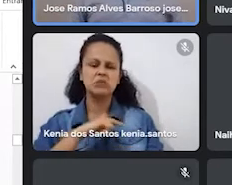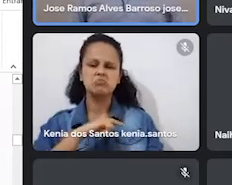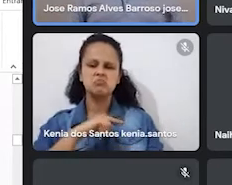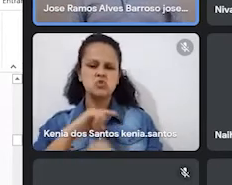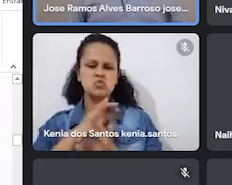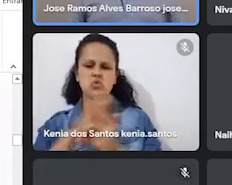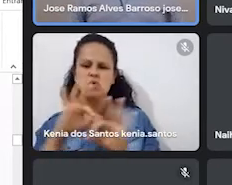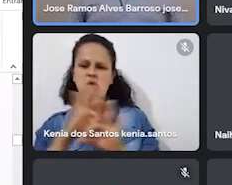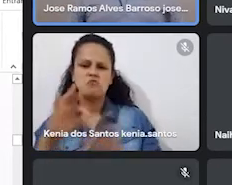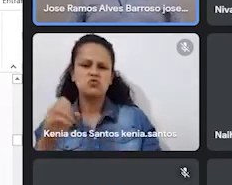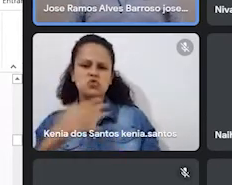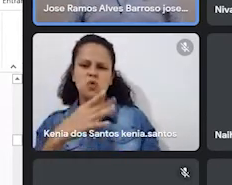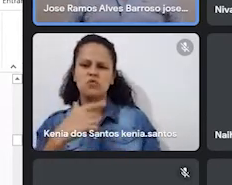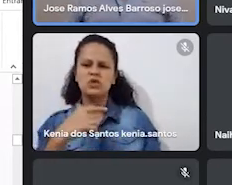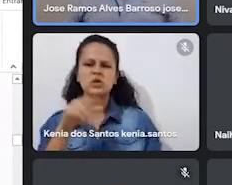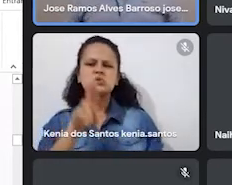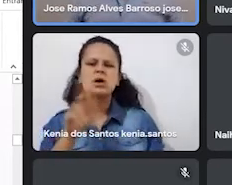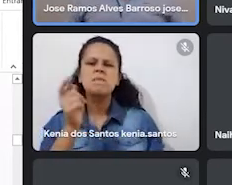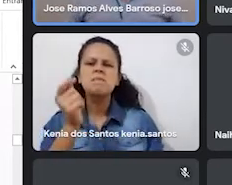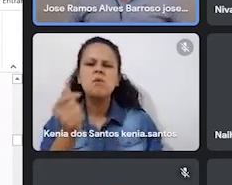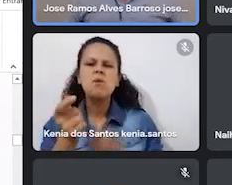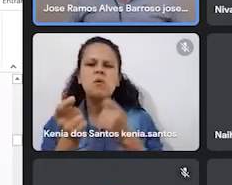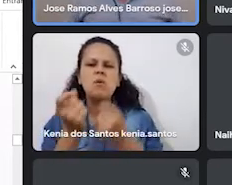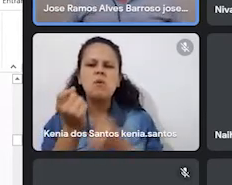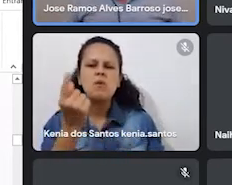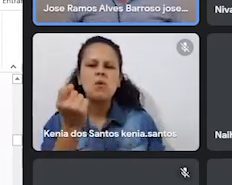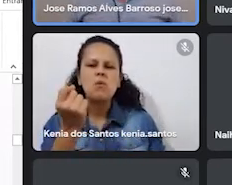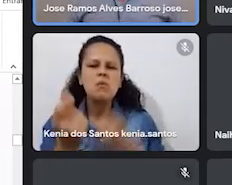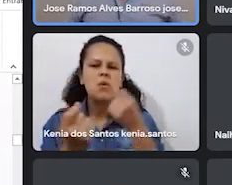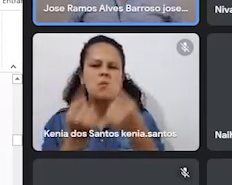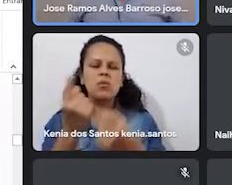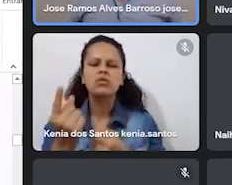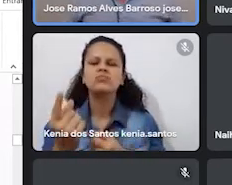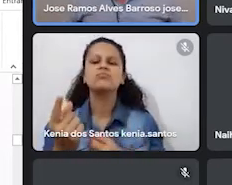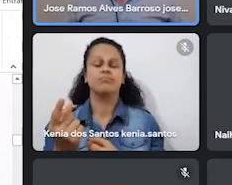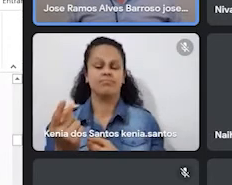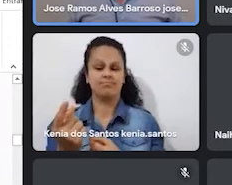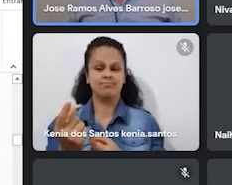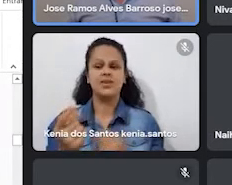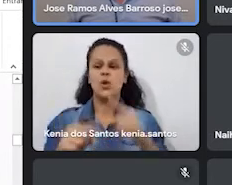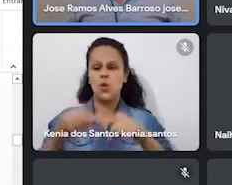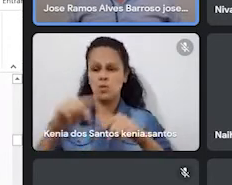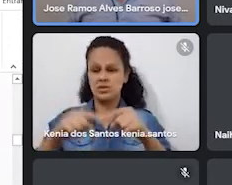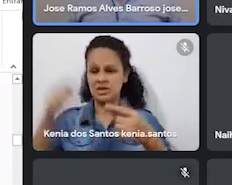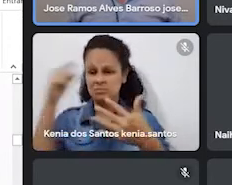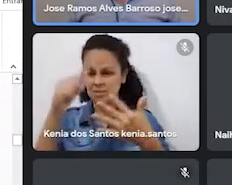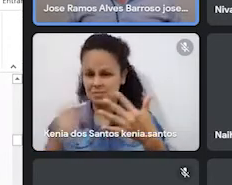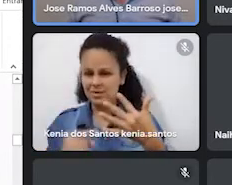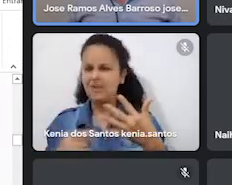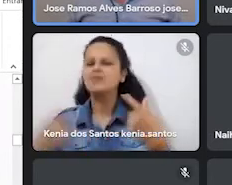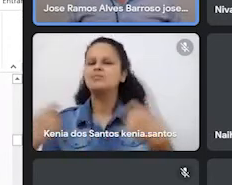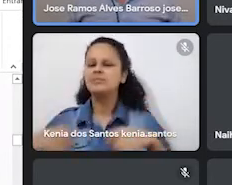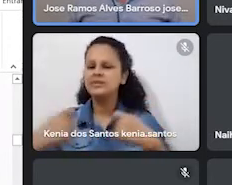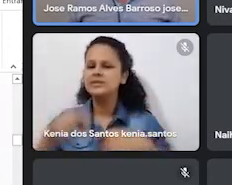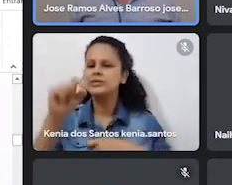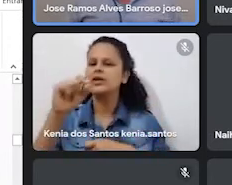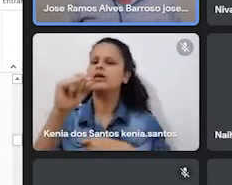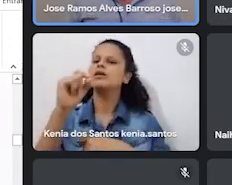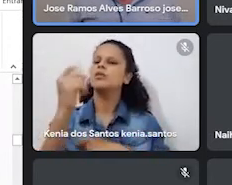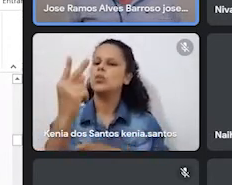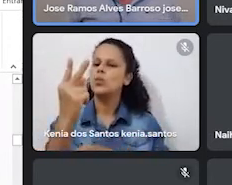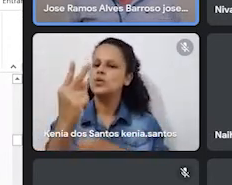Eu quase nem usei. Tenho 2 em 2 anos. Eu tenho que fazer um teste